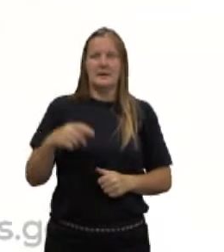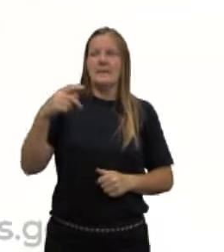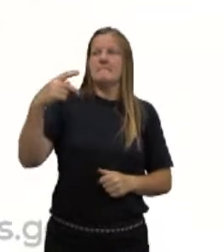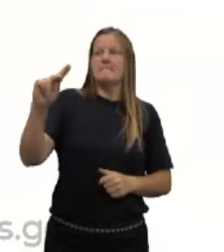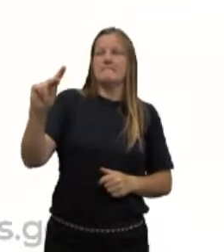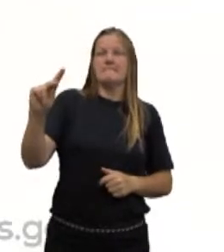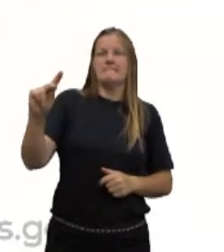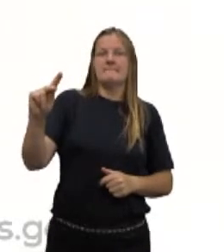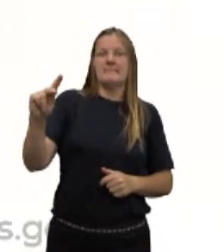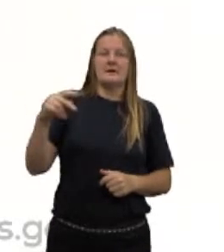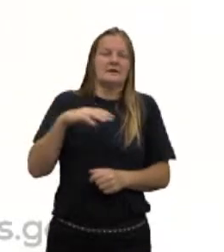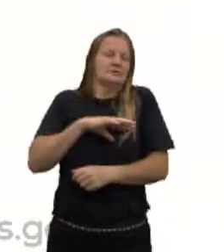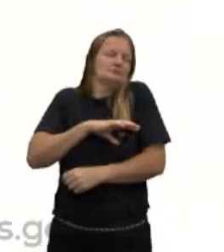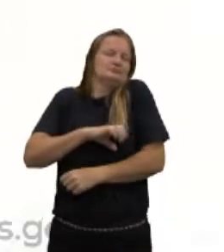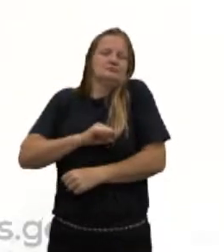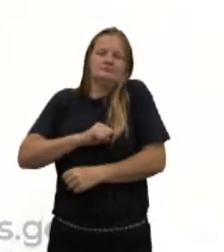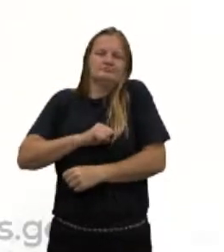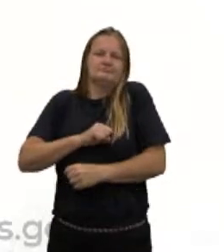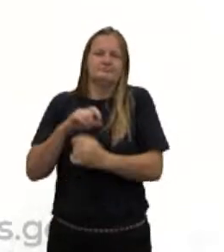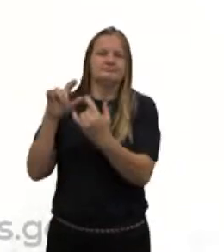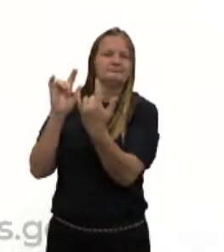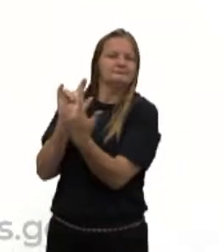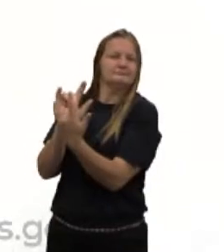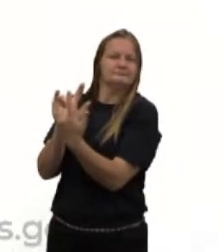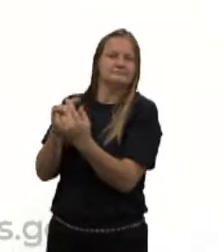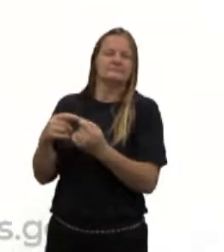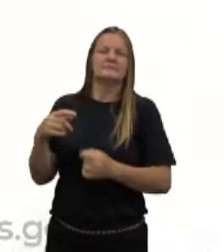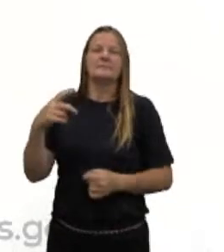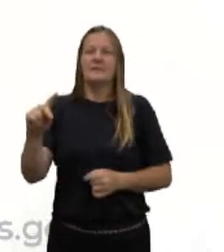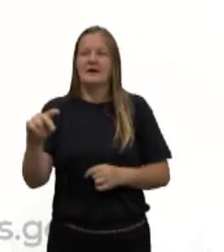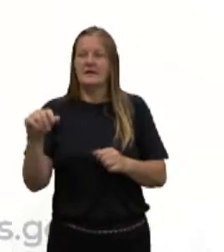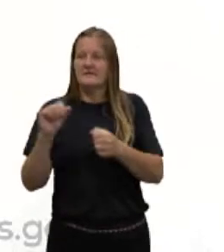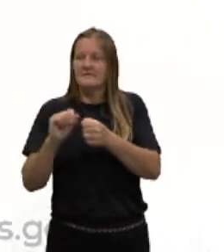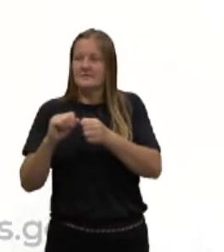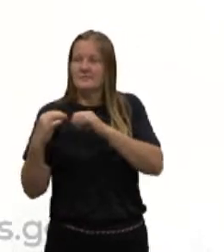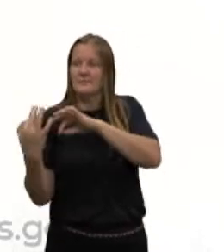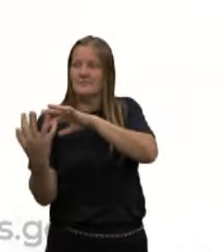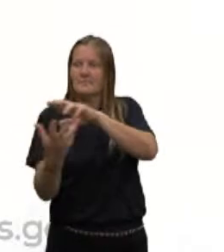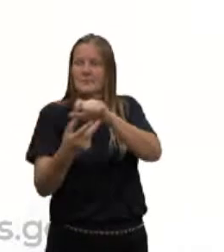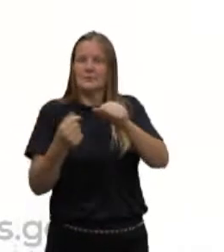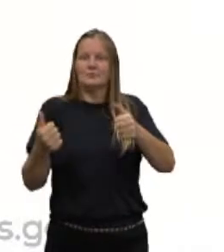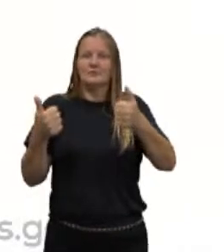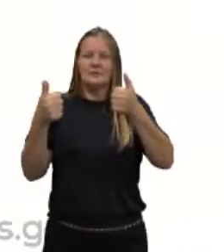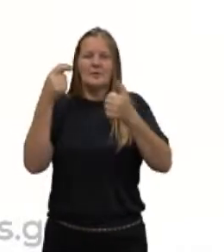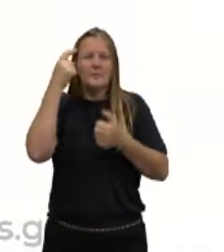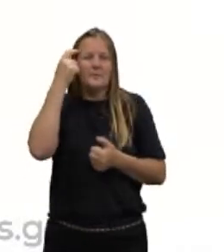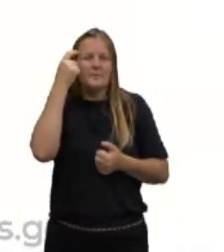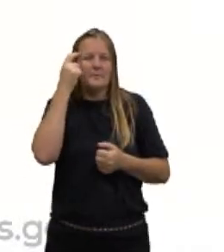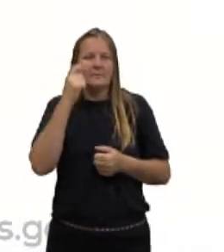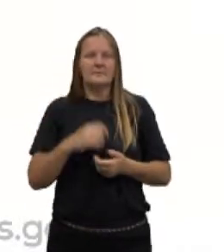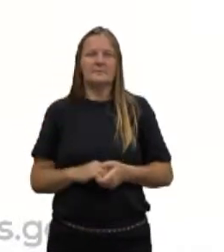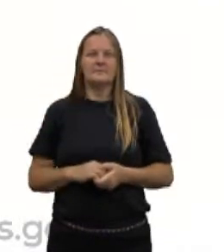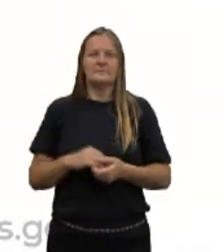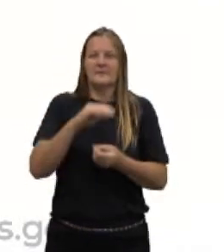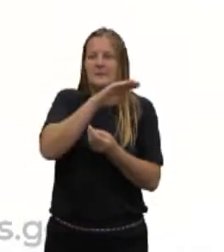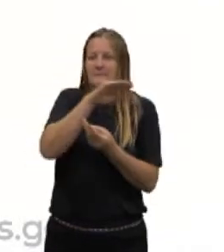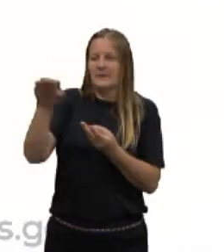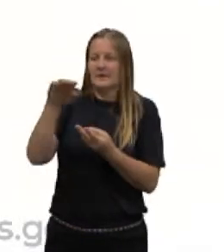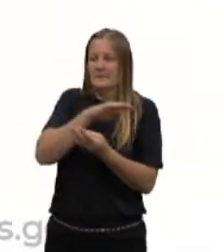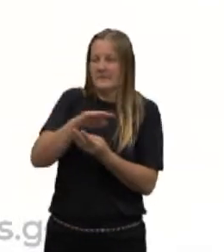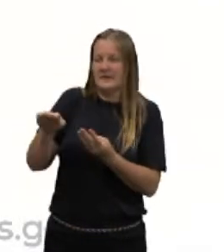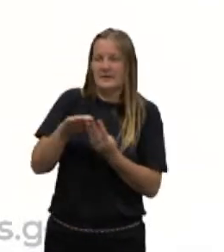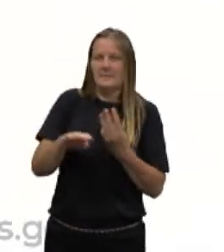para nos amar, para fazer deste mundo um mundo melhor. O que que a minha cabeça louca fez?